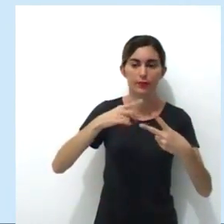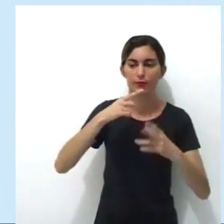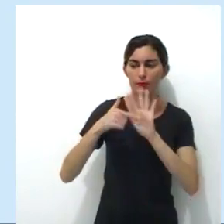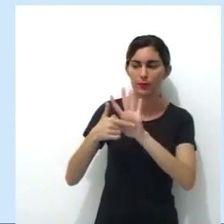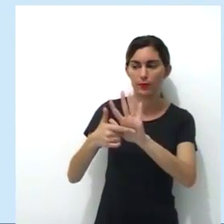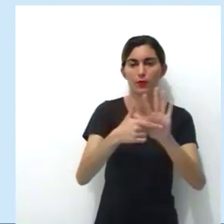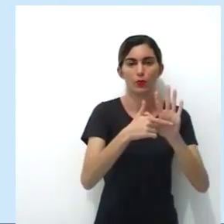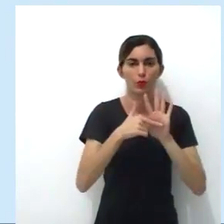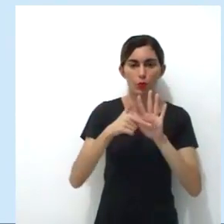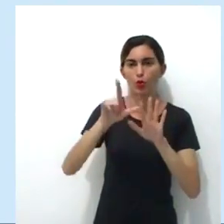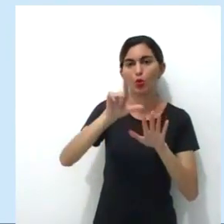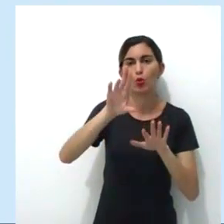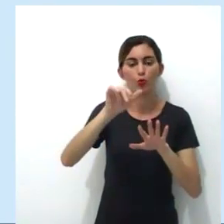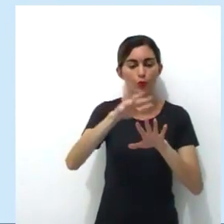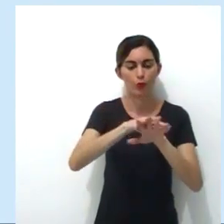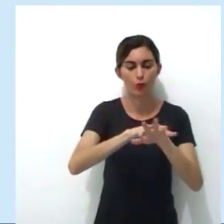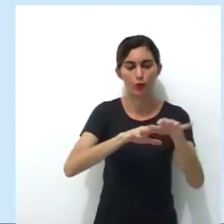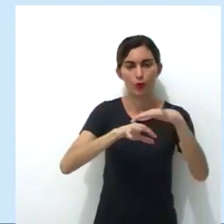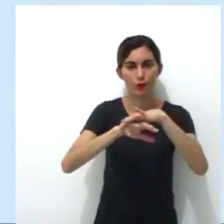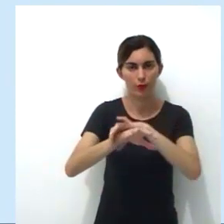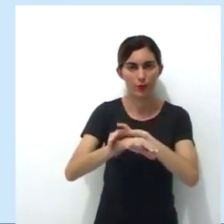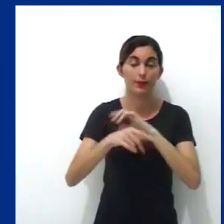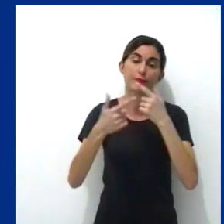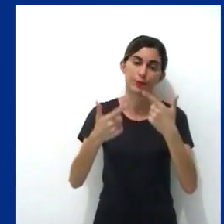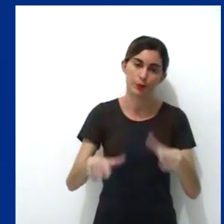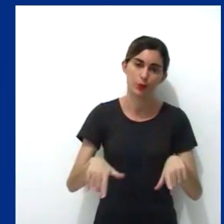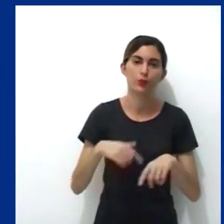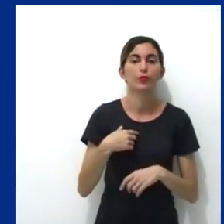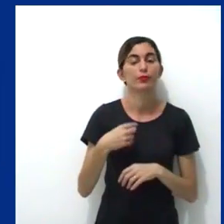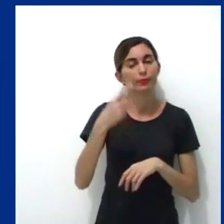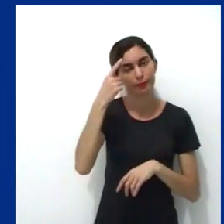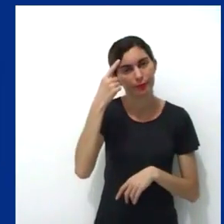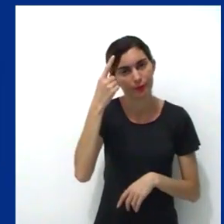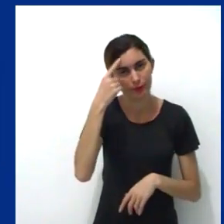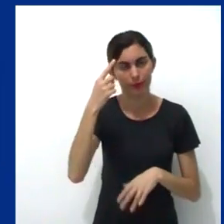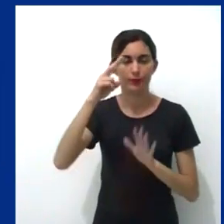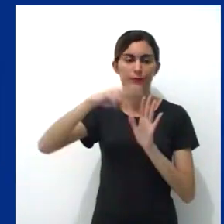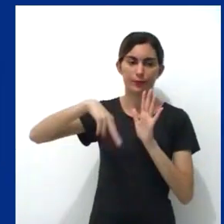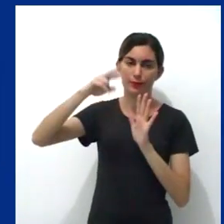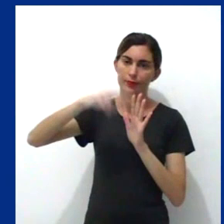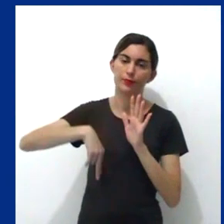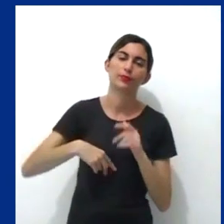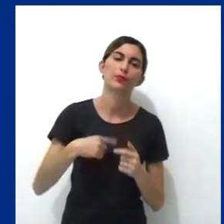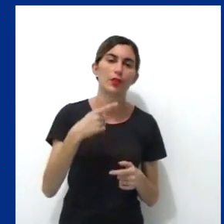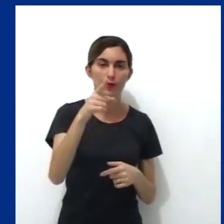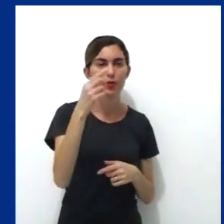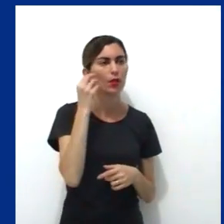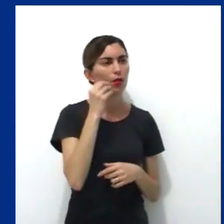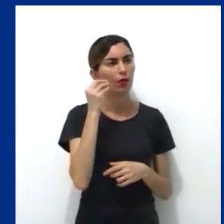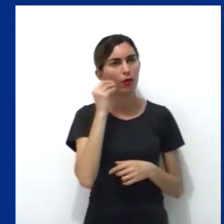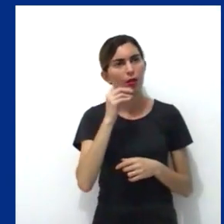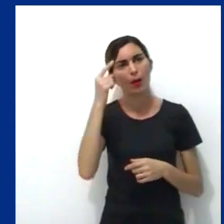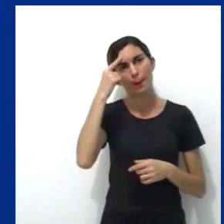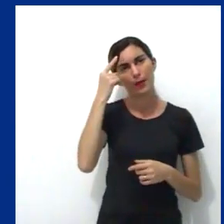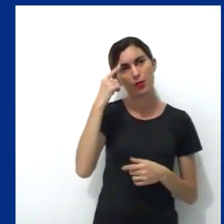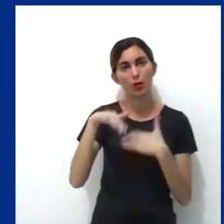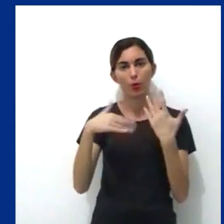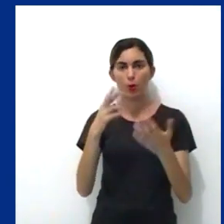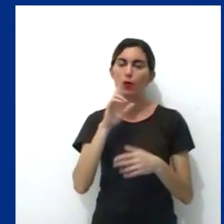dois processos de propagação de calor. Quando o menino fala, é o calor do sol que nos